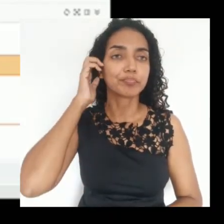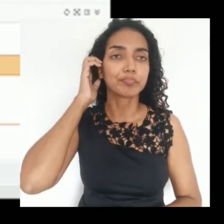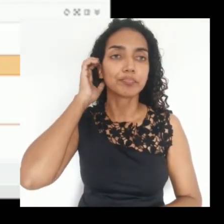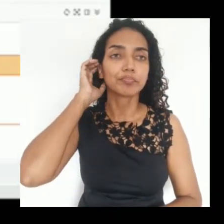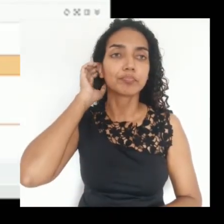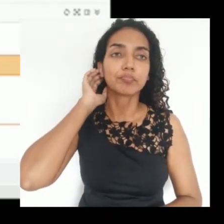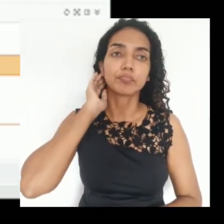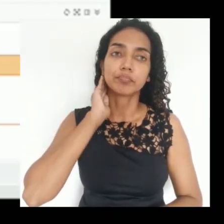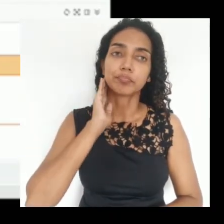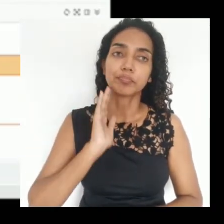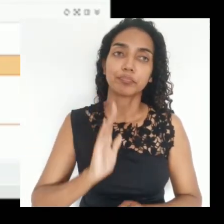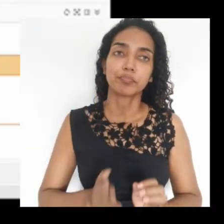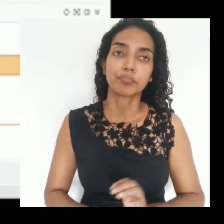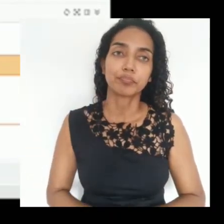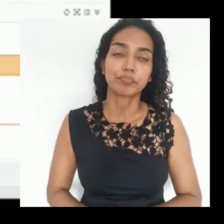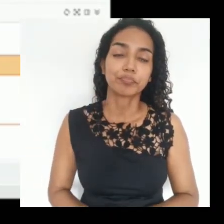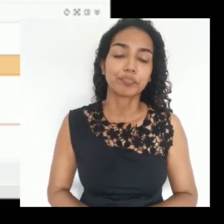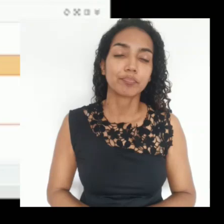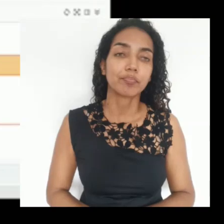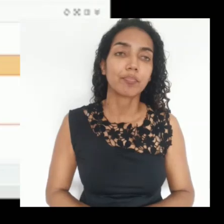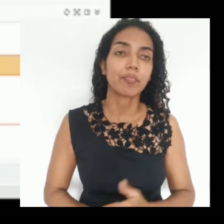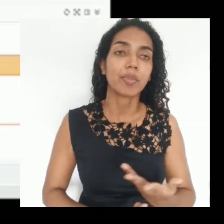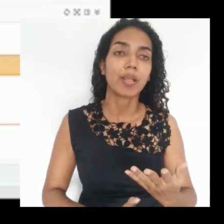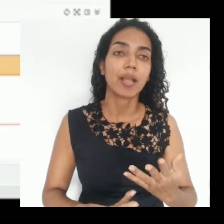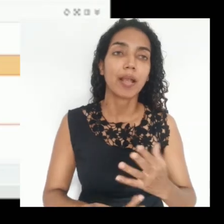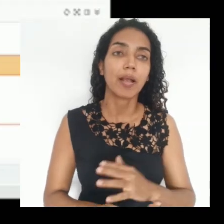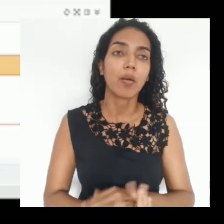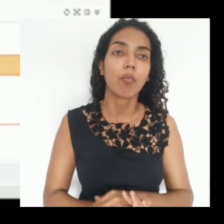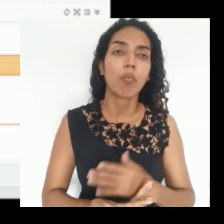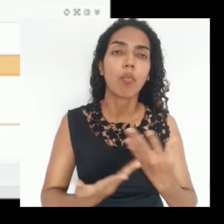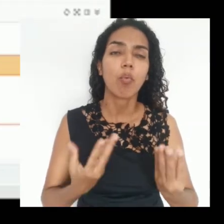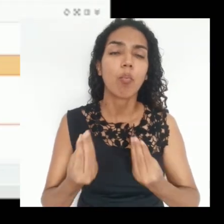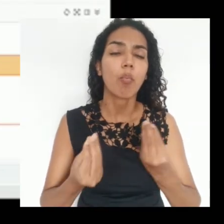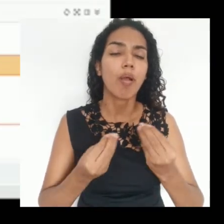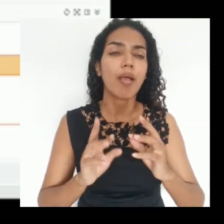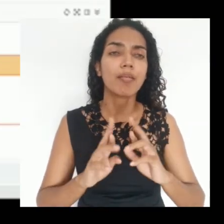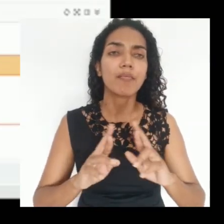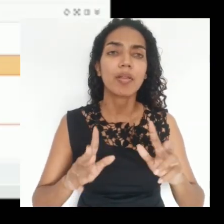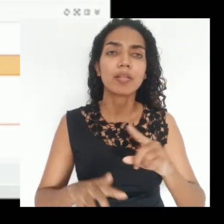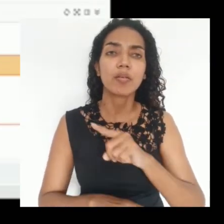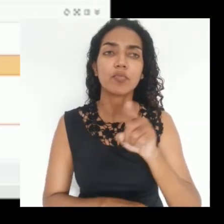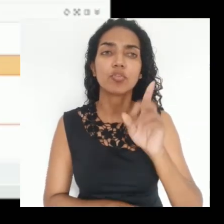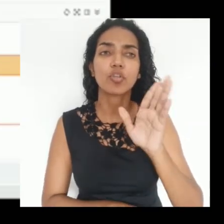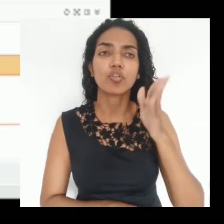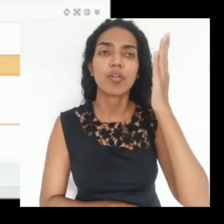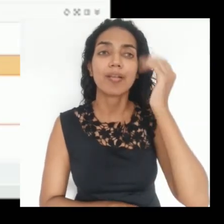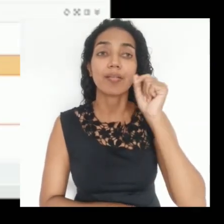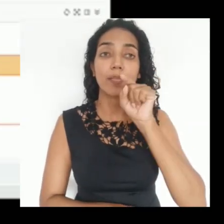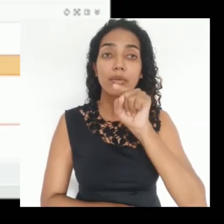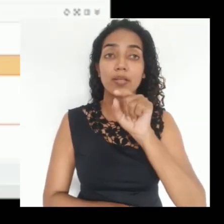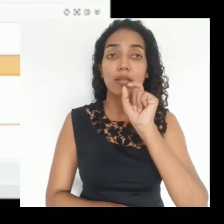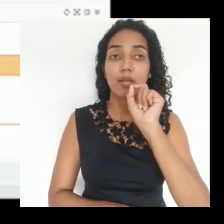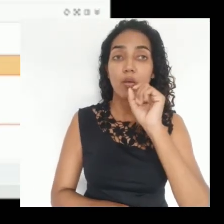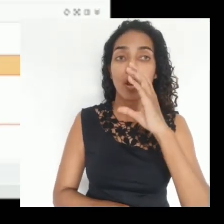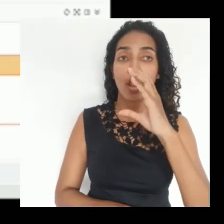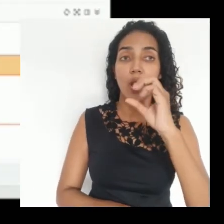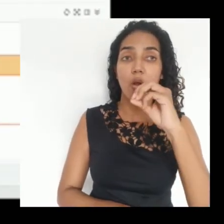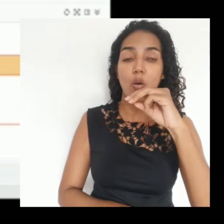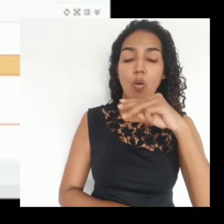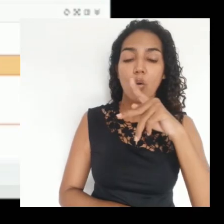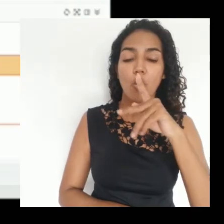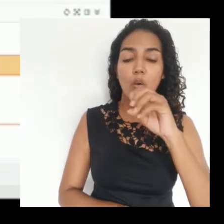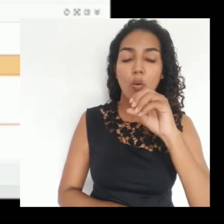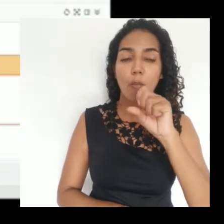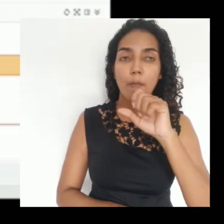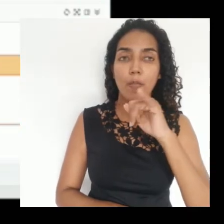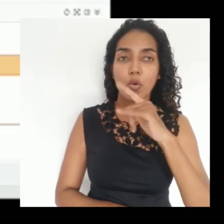a diferença do ponto de vista do código? Como você já sabe que isso aqui é uma composição, ou seja, a vida do departamento, o